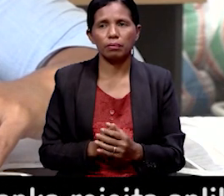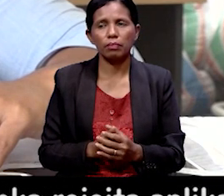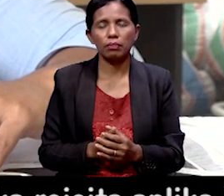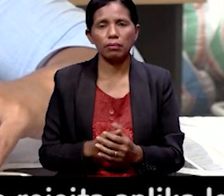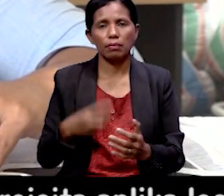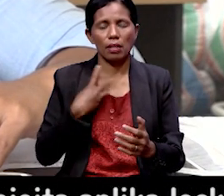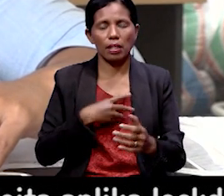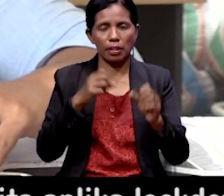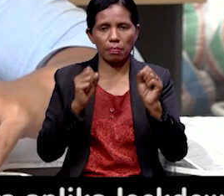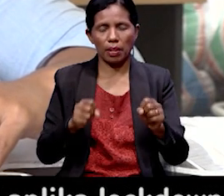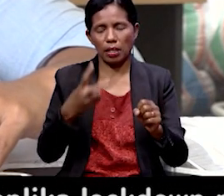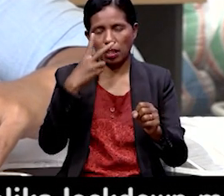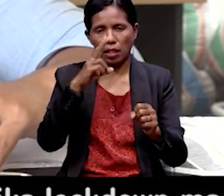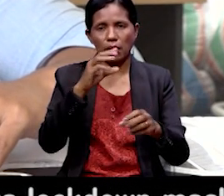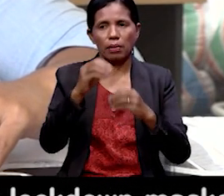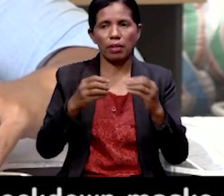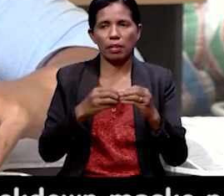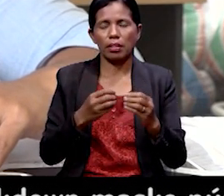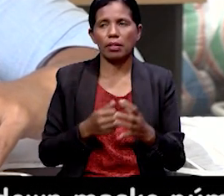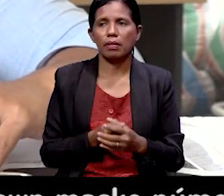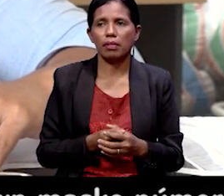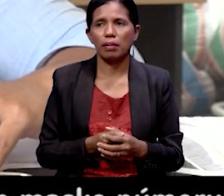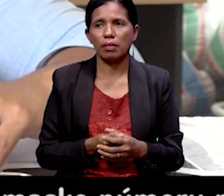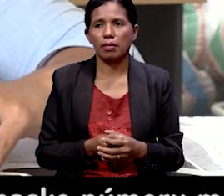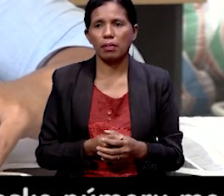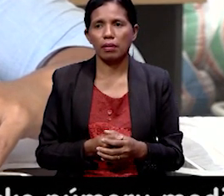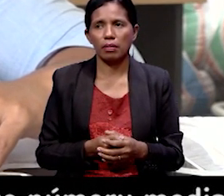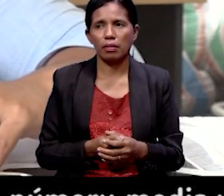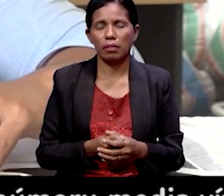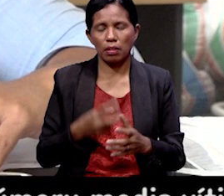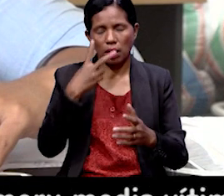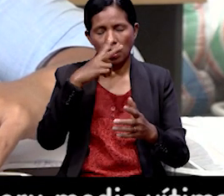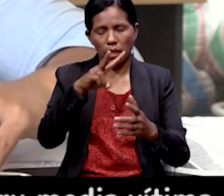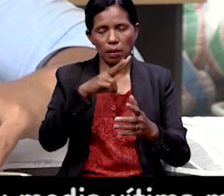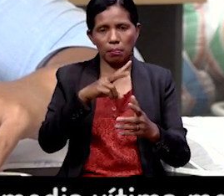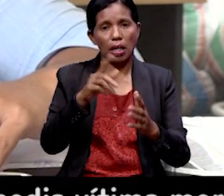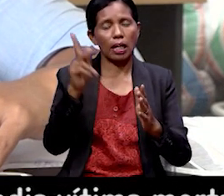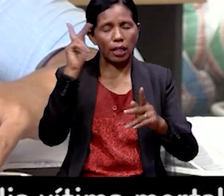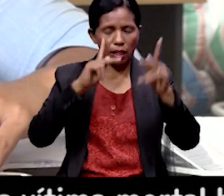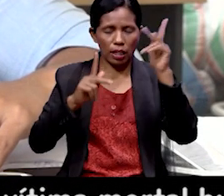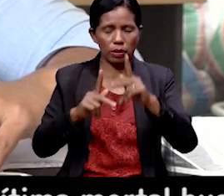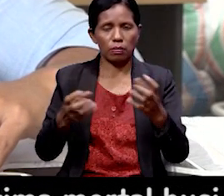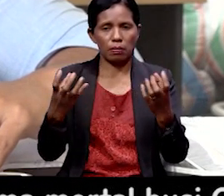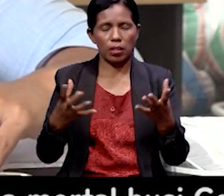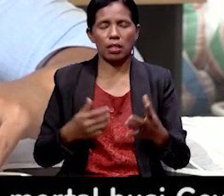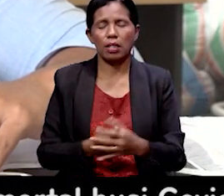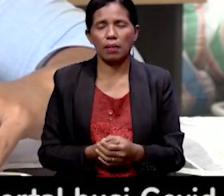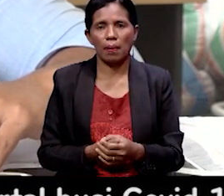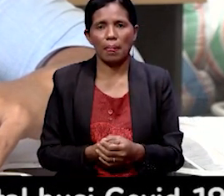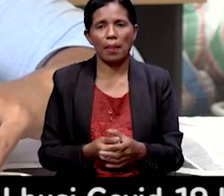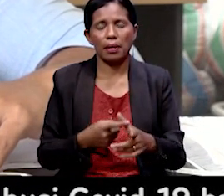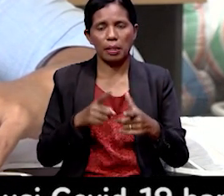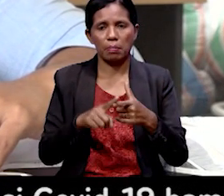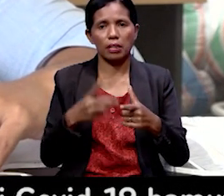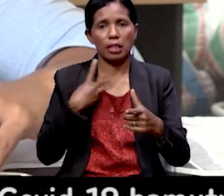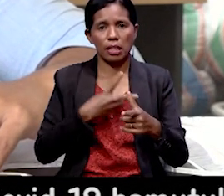estabelece pontos ida, estabelece evolução caso, agora macas los, número segundo,